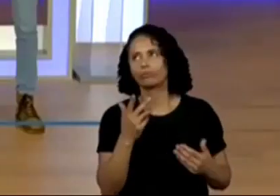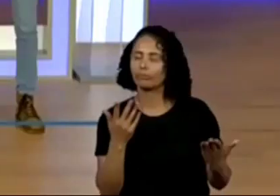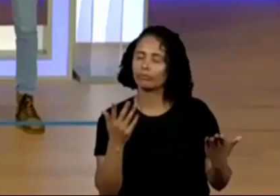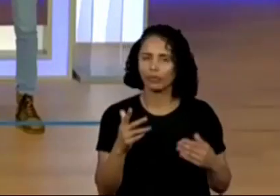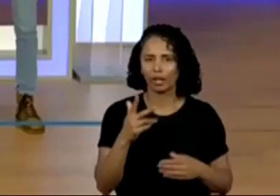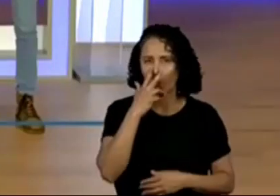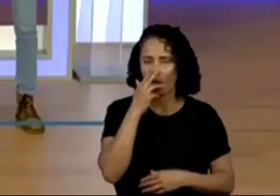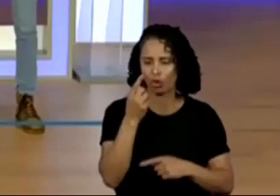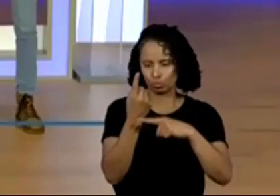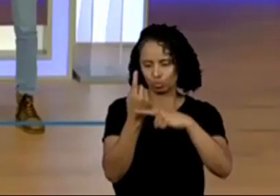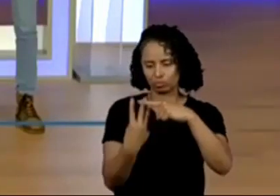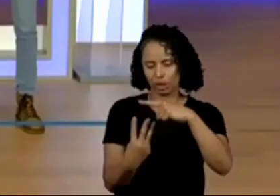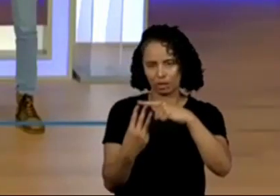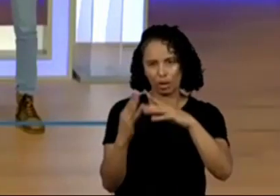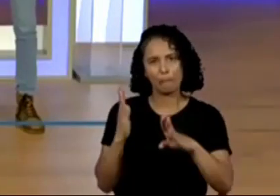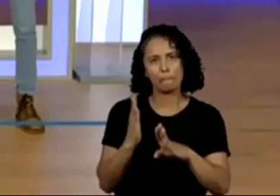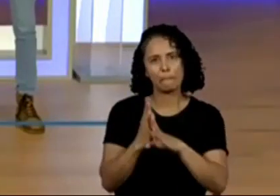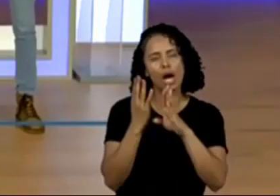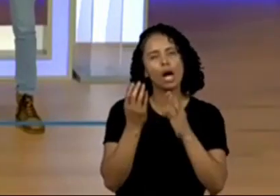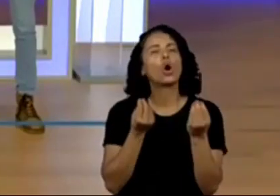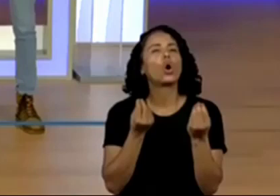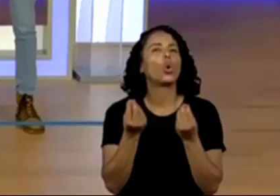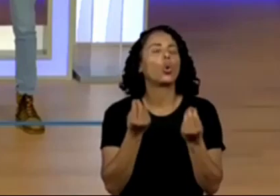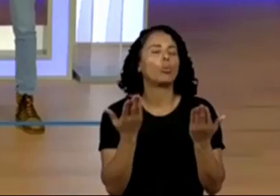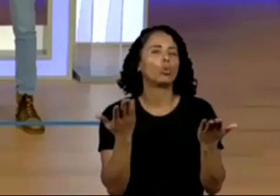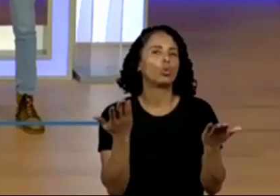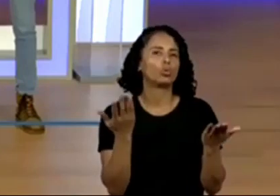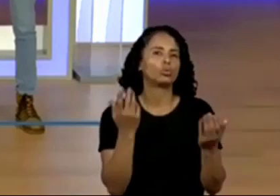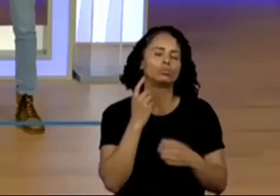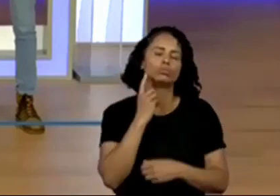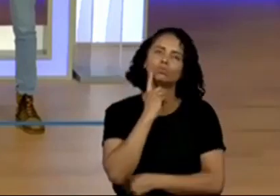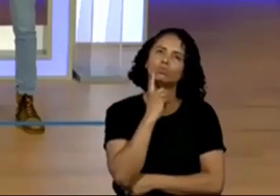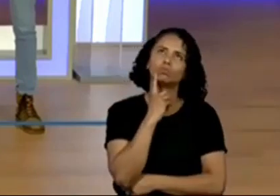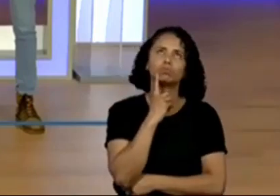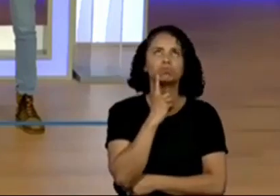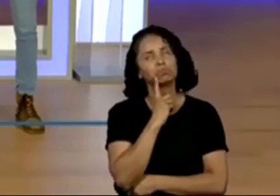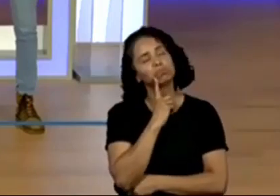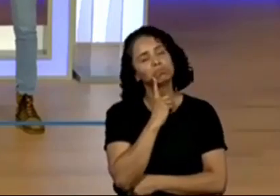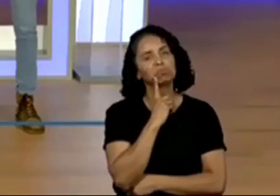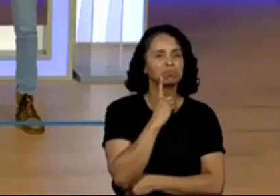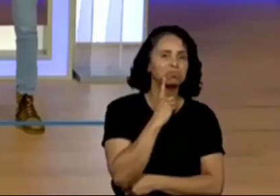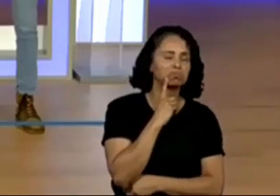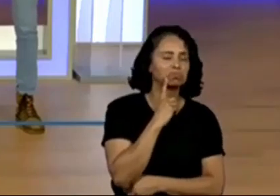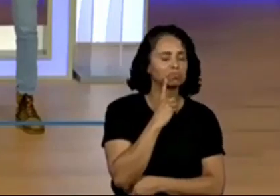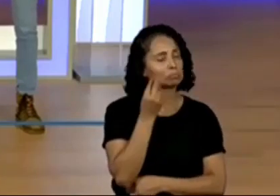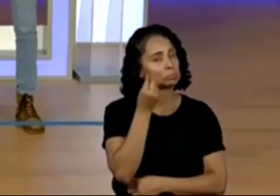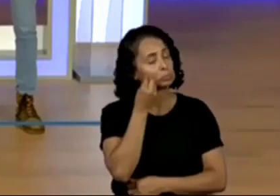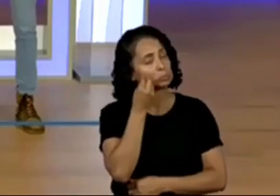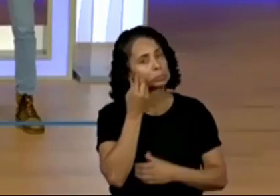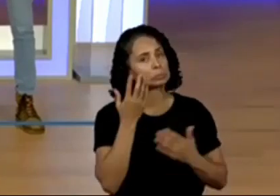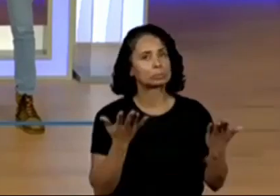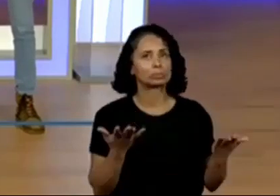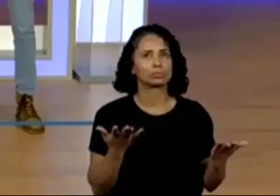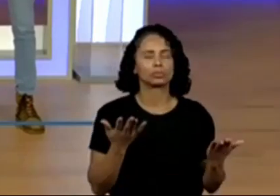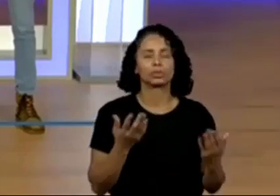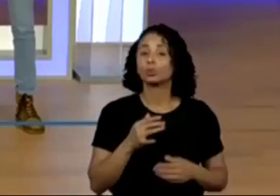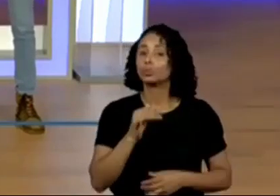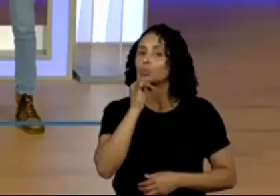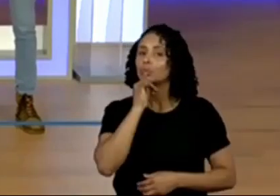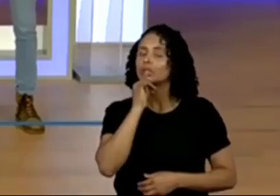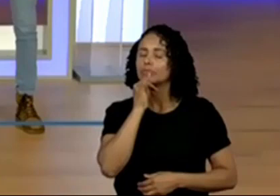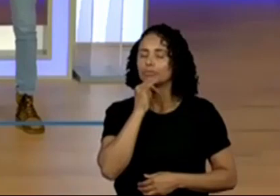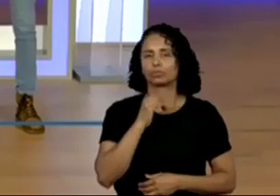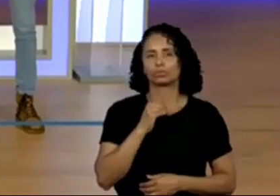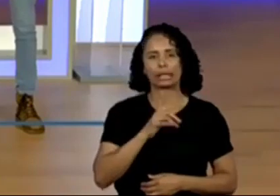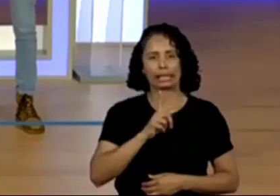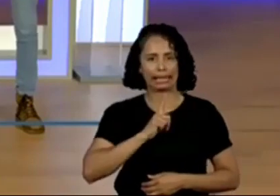parte a partir de cada pizza. Ah, uma ideia. Boa. Posso fazer isso. Por exemplo, se em uma eu tenho 6, eu